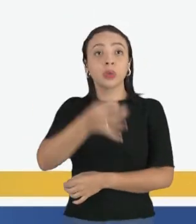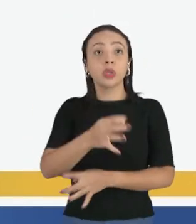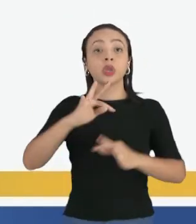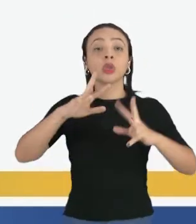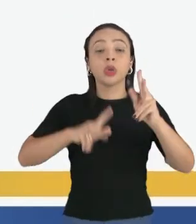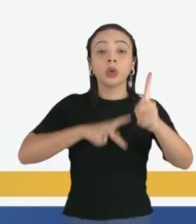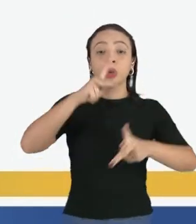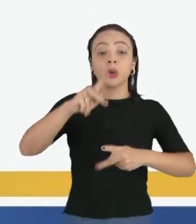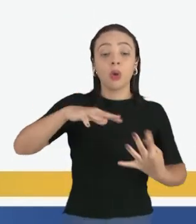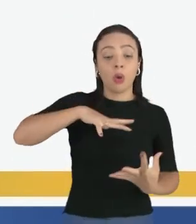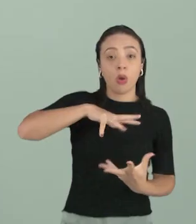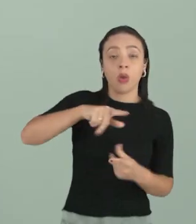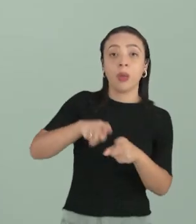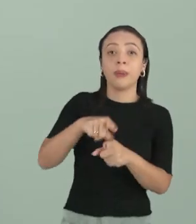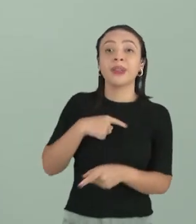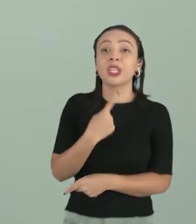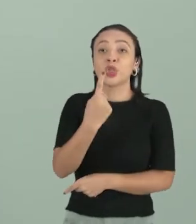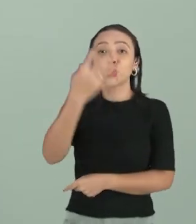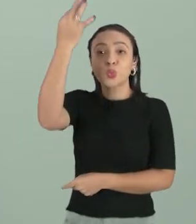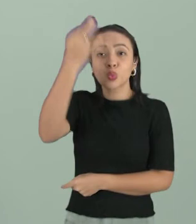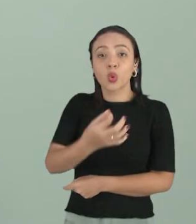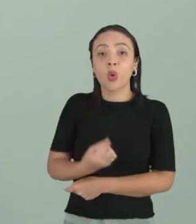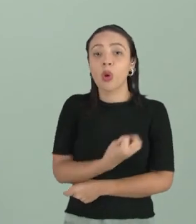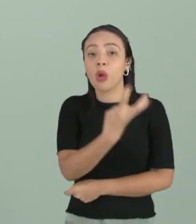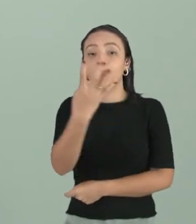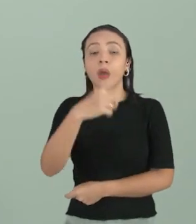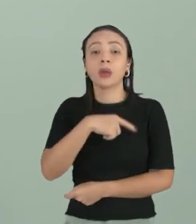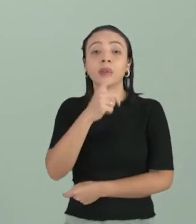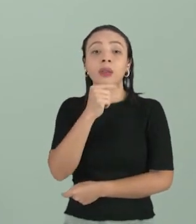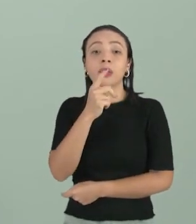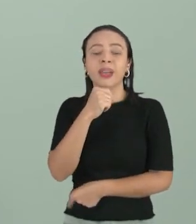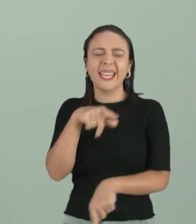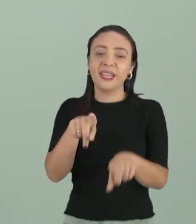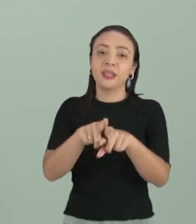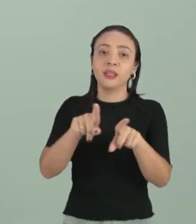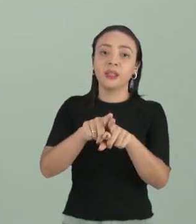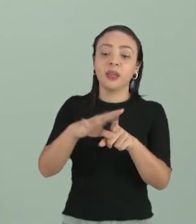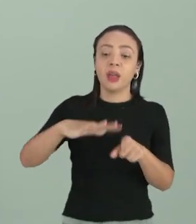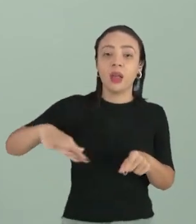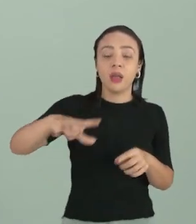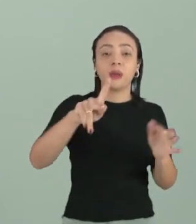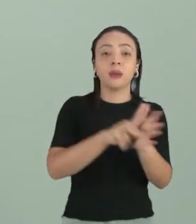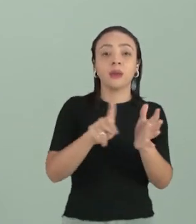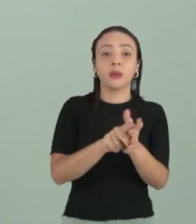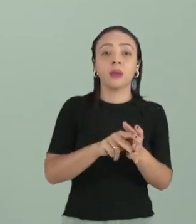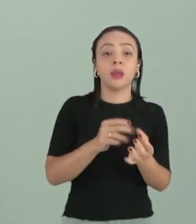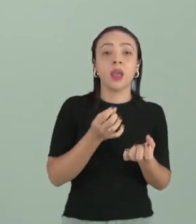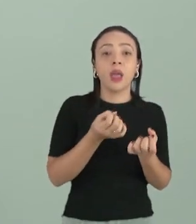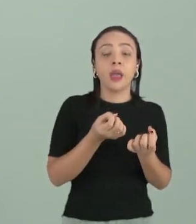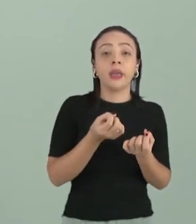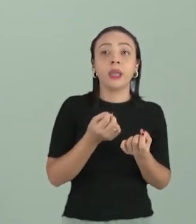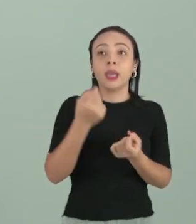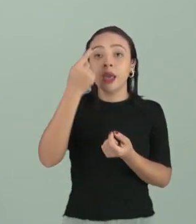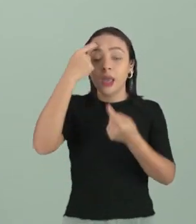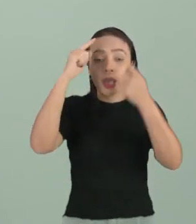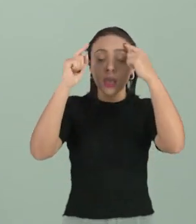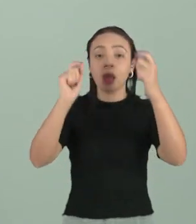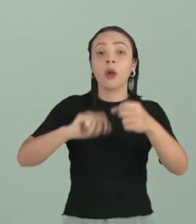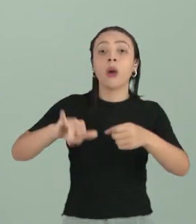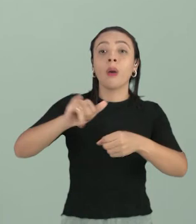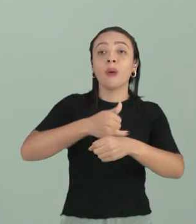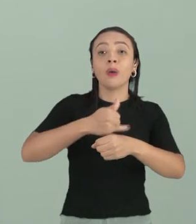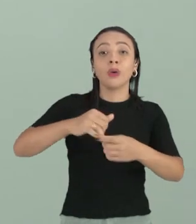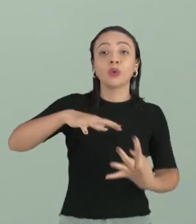e 1% da quantidade de água, ao passo que é a zona de maior produção de petróleo do mundo. Então, olha